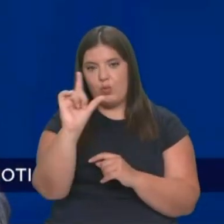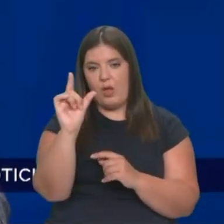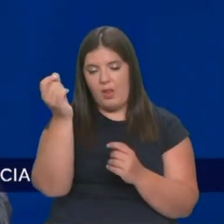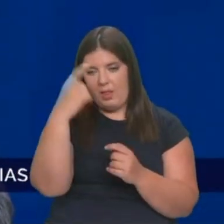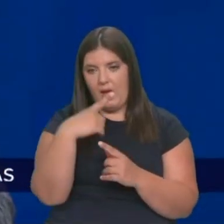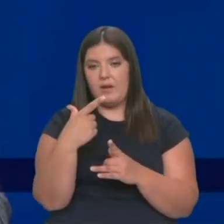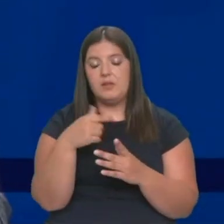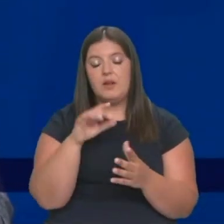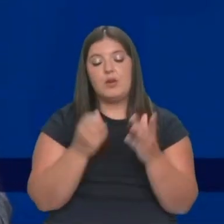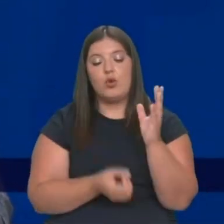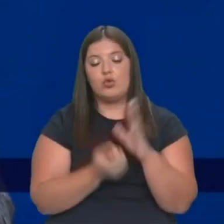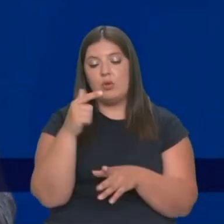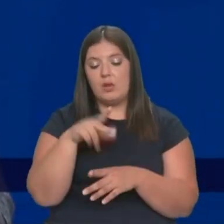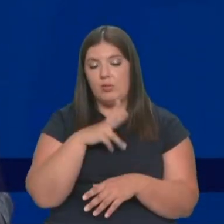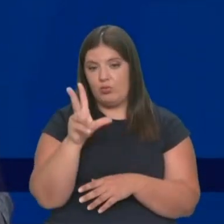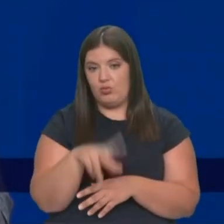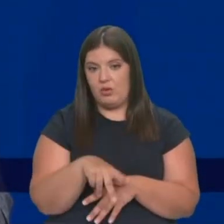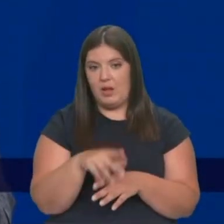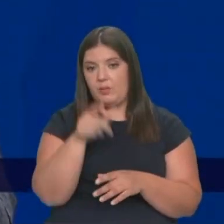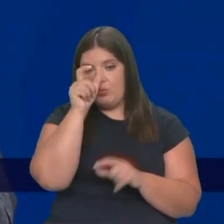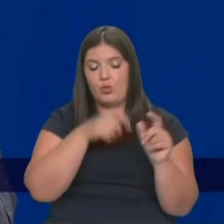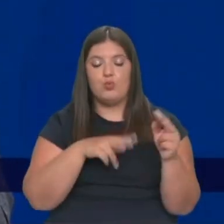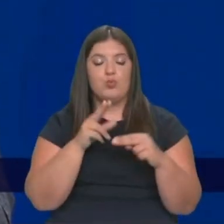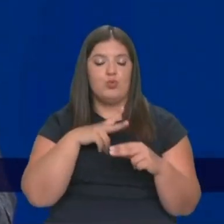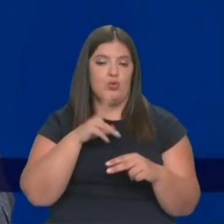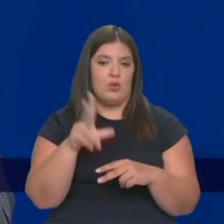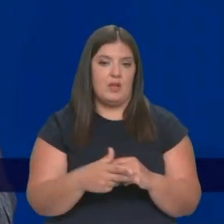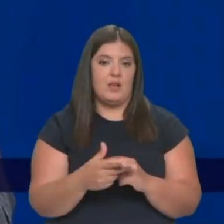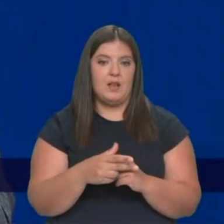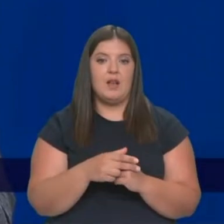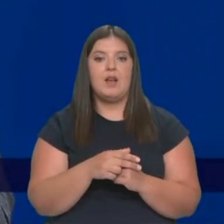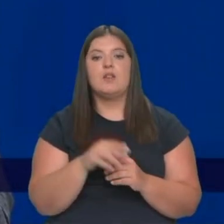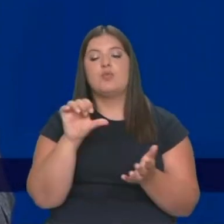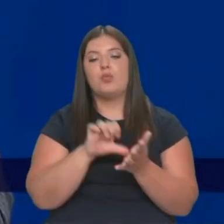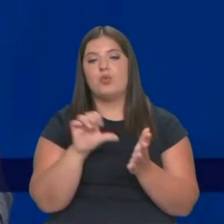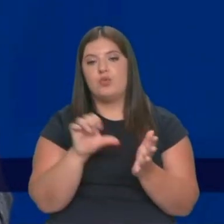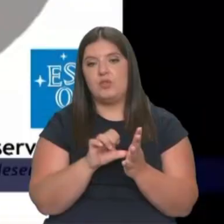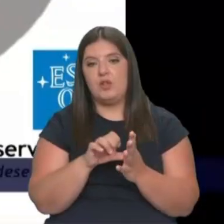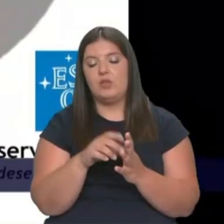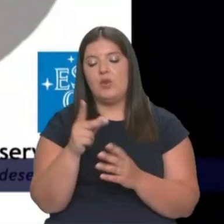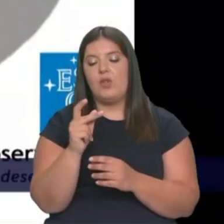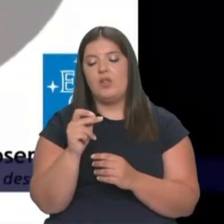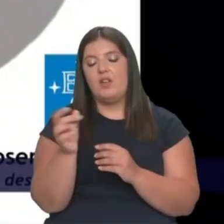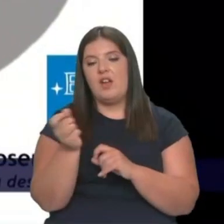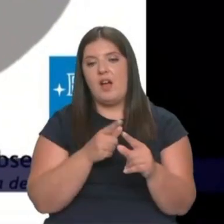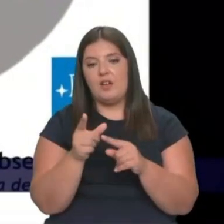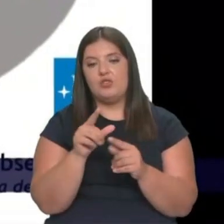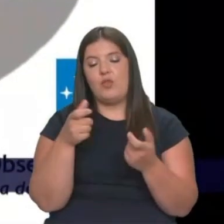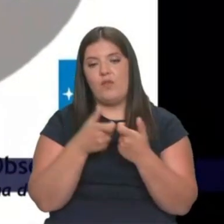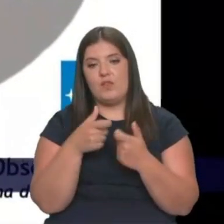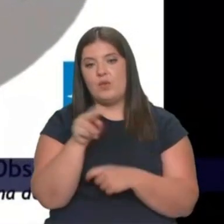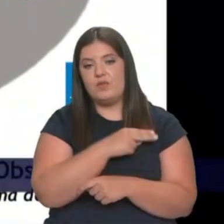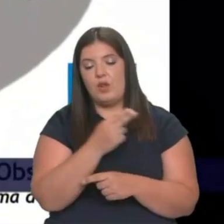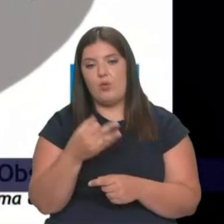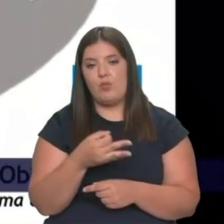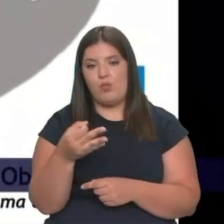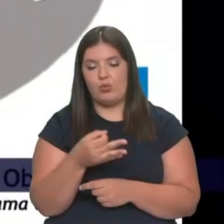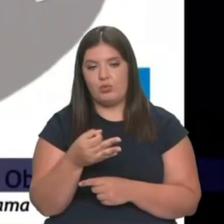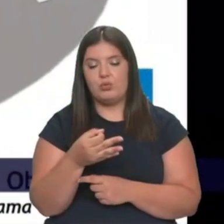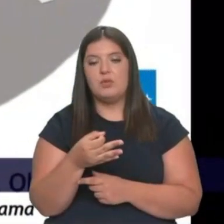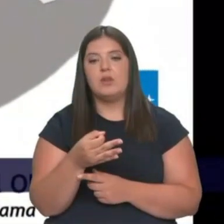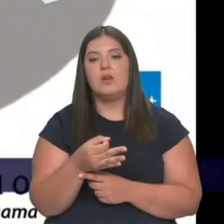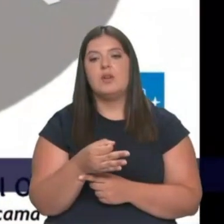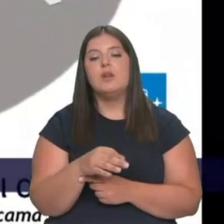Portugal, construído por portugueses, pelo Centro de Astrofísica da Universidade do Porto, está incluído no Instituto de Astrofísica e